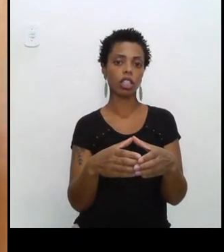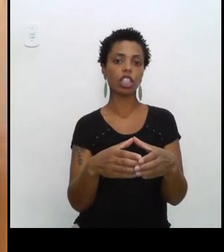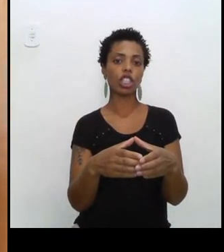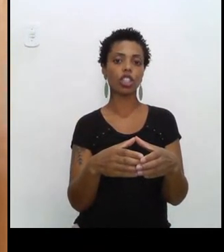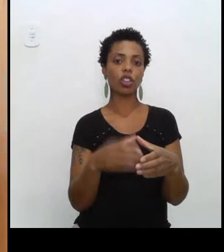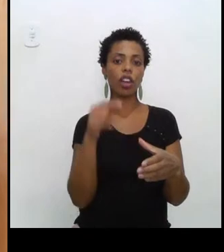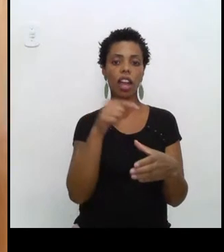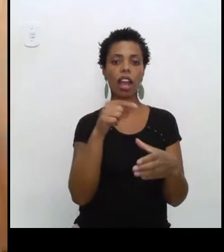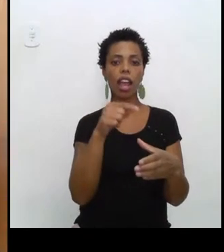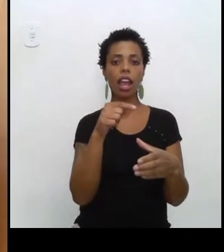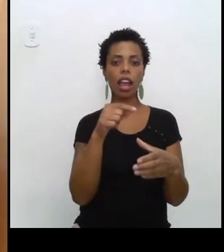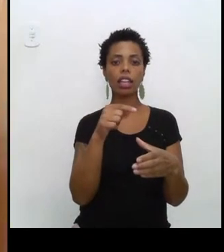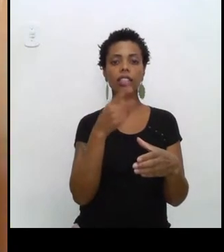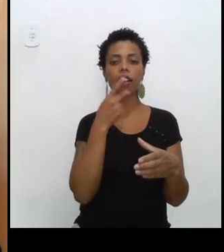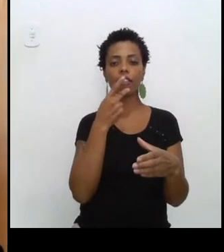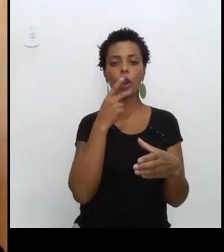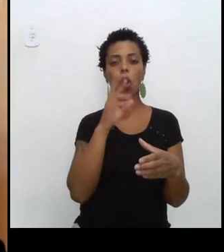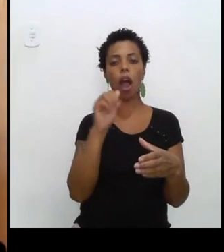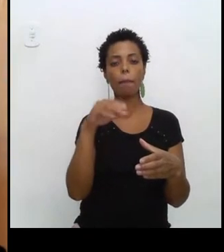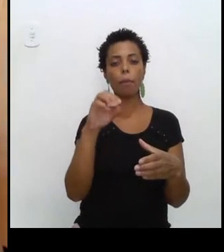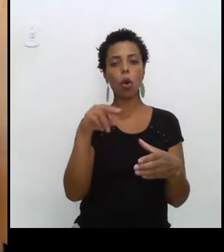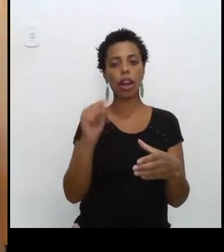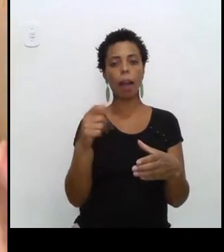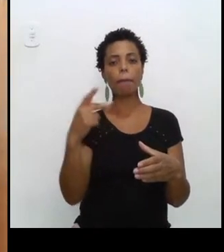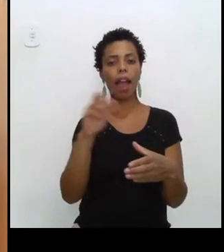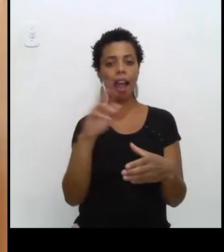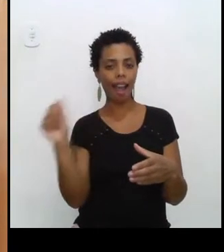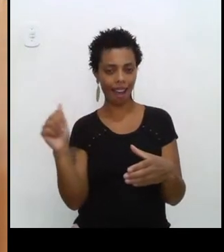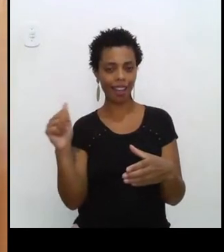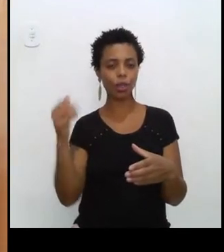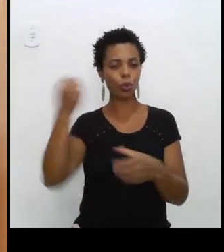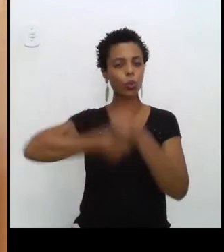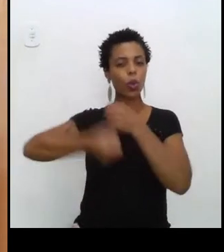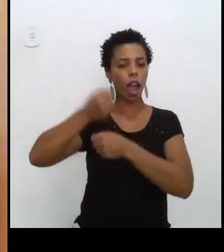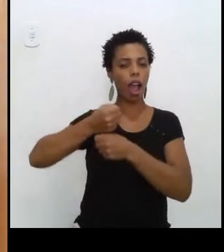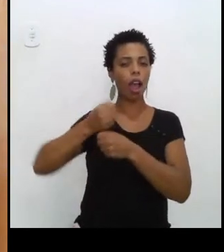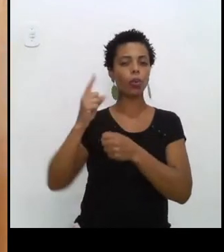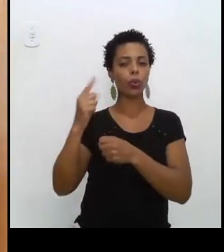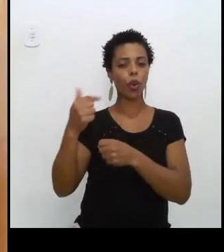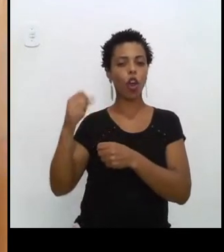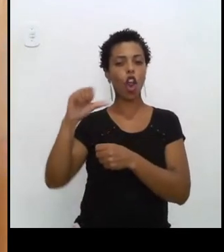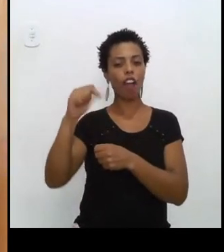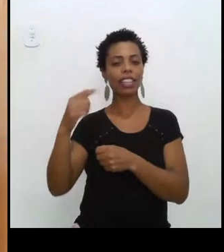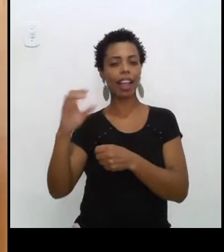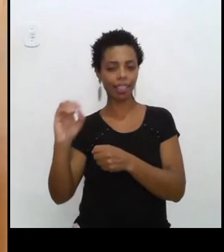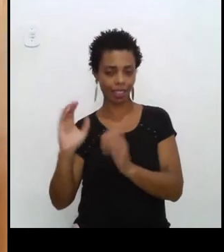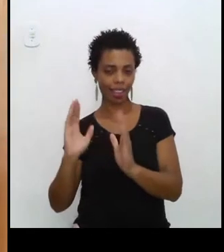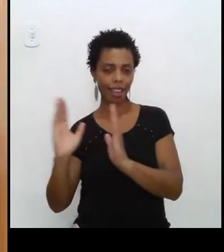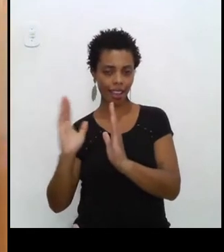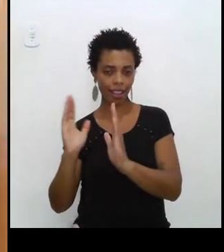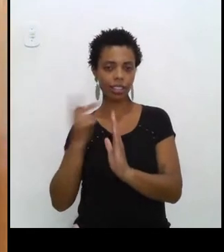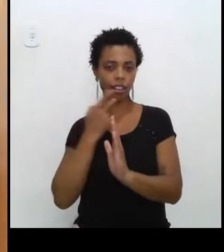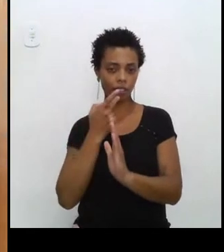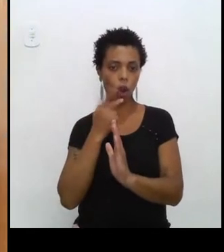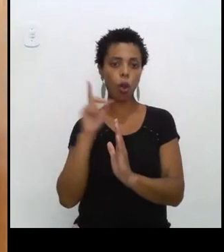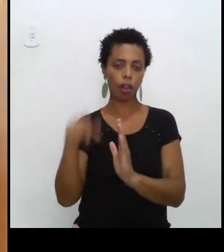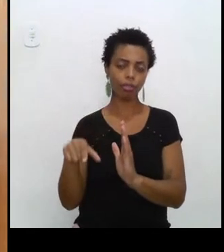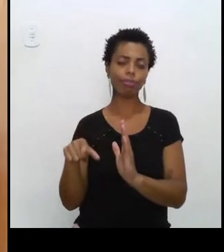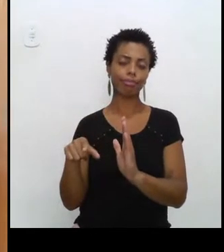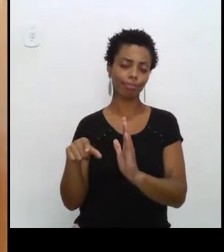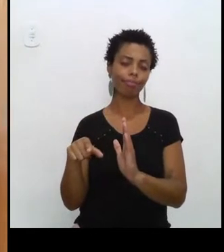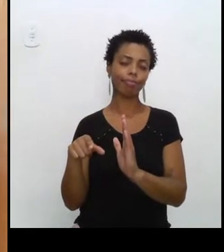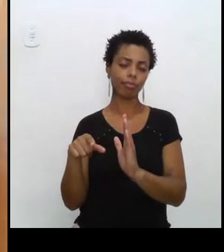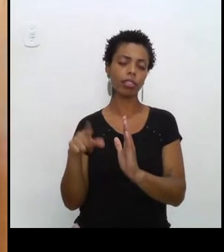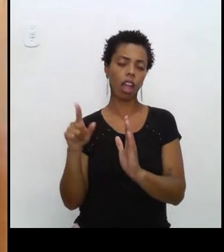70 indo lá que é Esse parte desta experiência é parte de ladrão esse